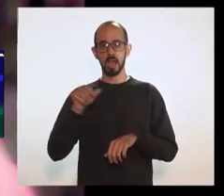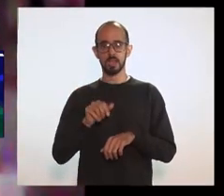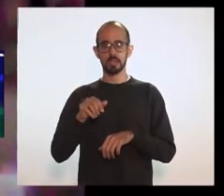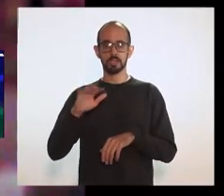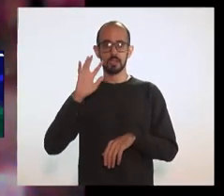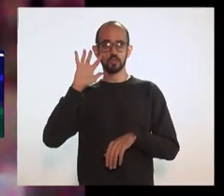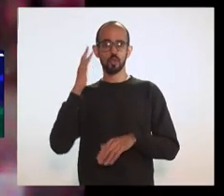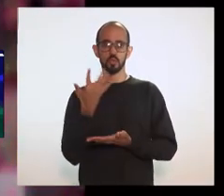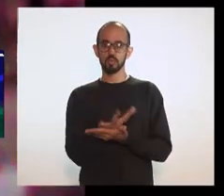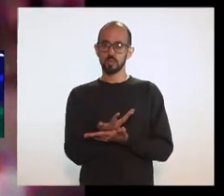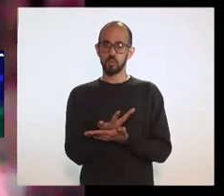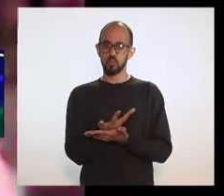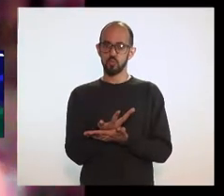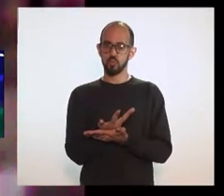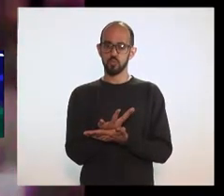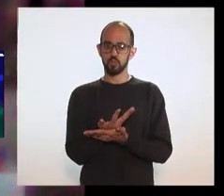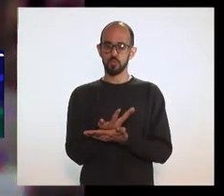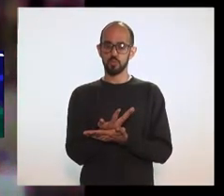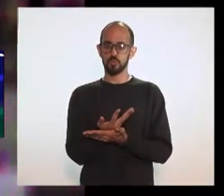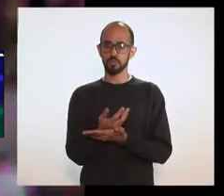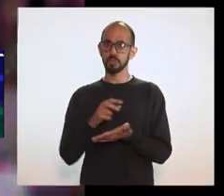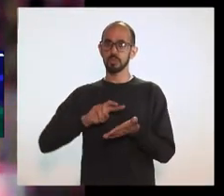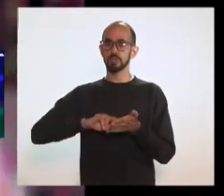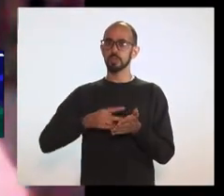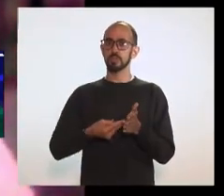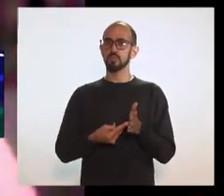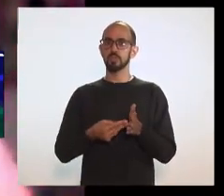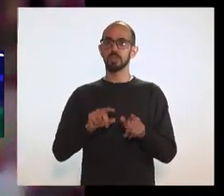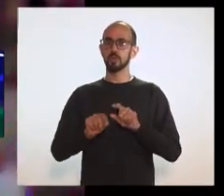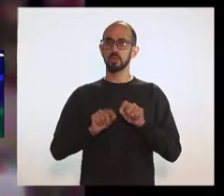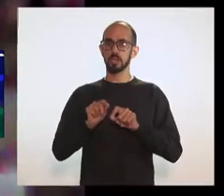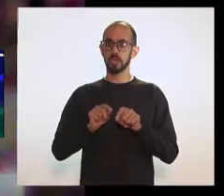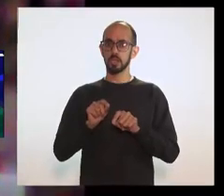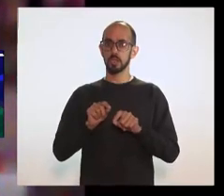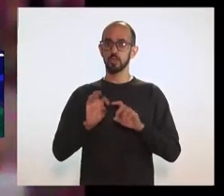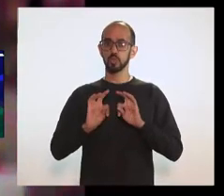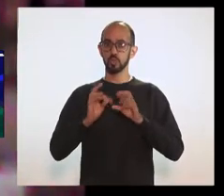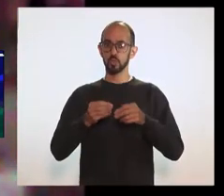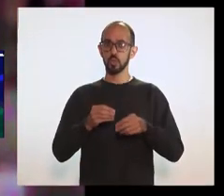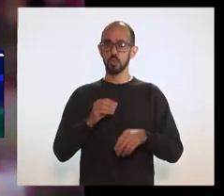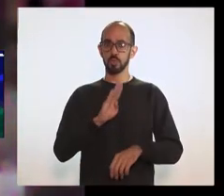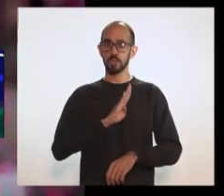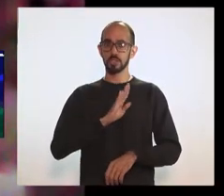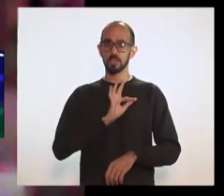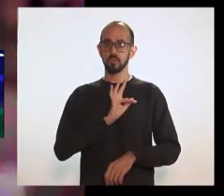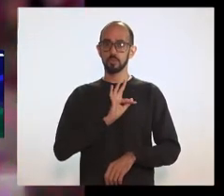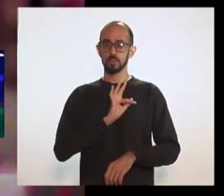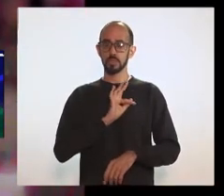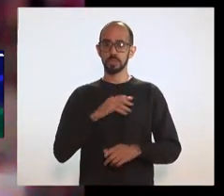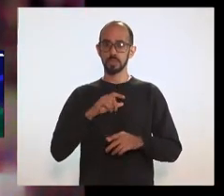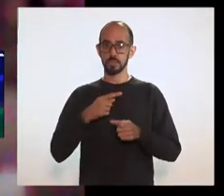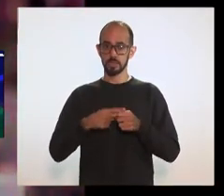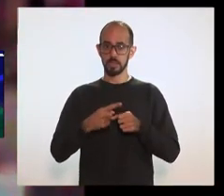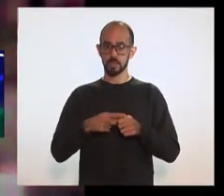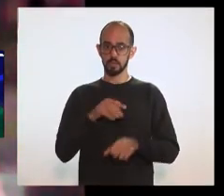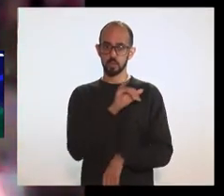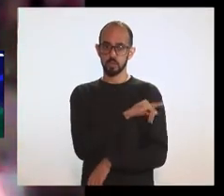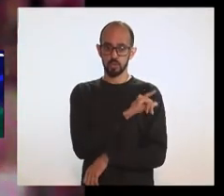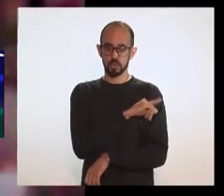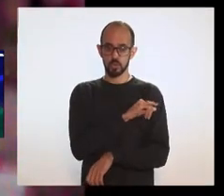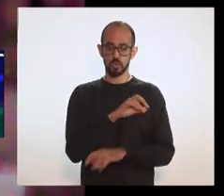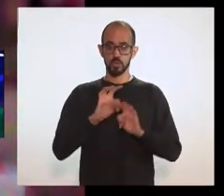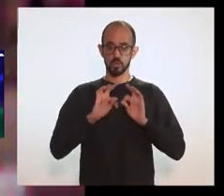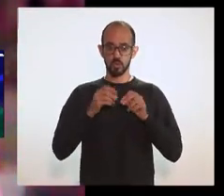de Estado de Educação. O que isso significa? Que toda a Baixada Fluminense, que a cidade do Rio de Janeiro, que todo o